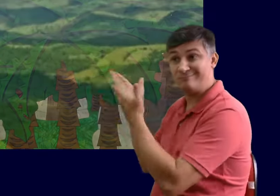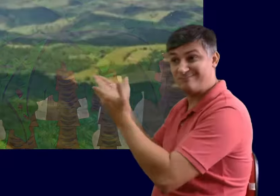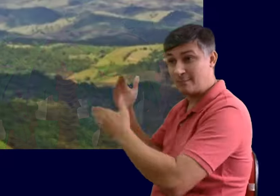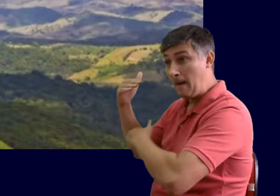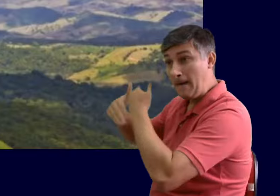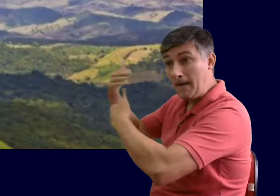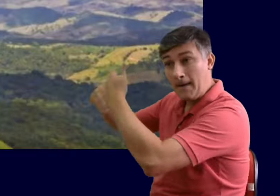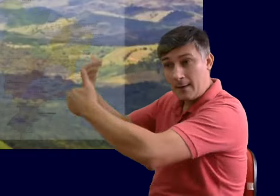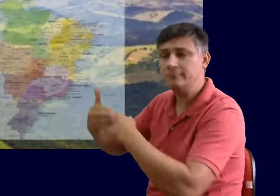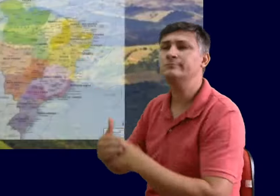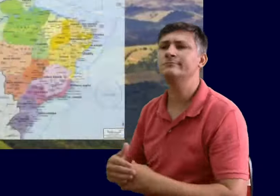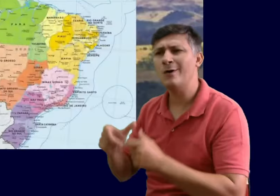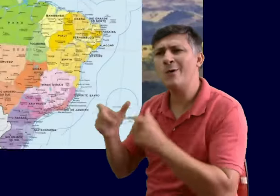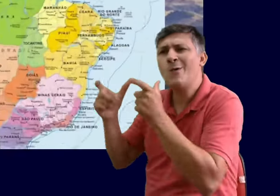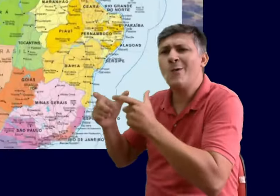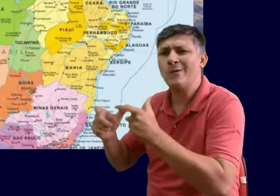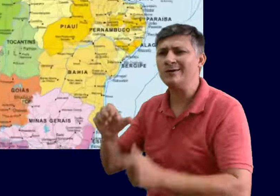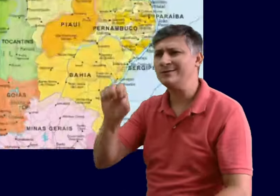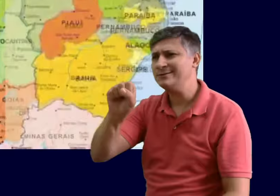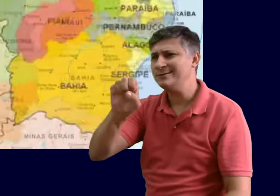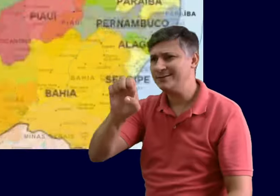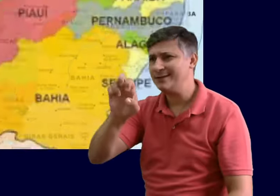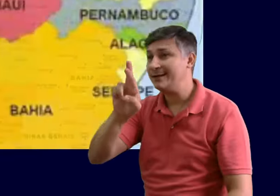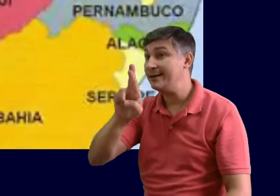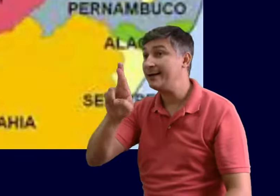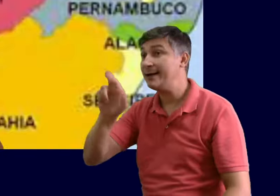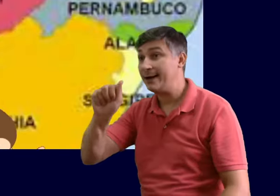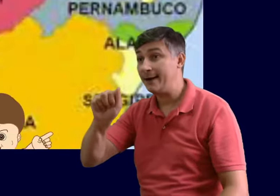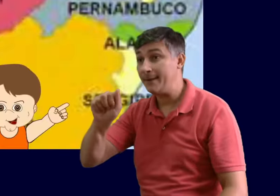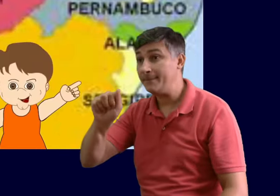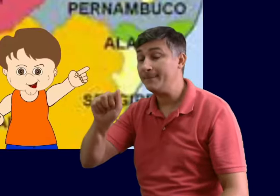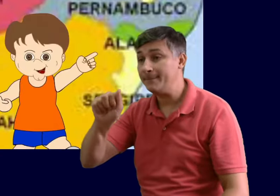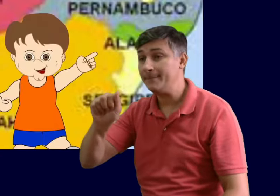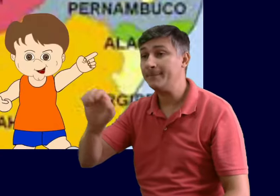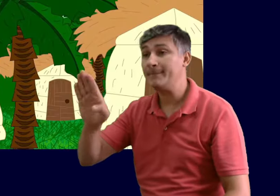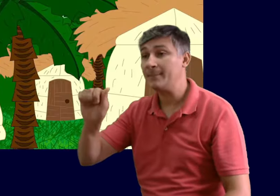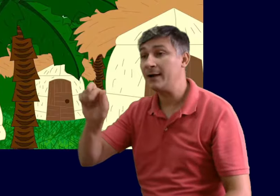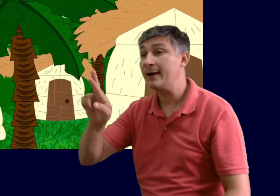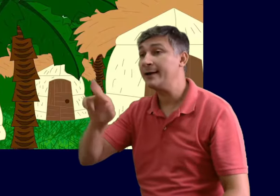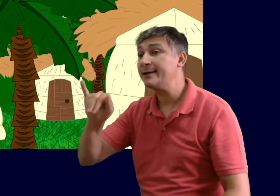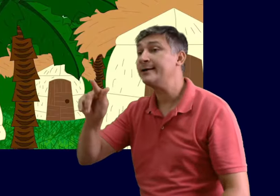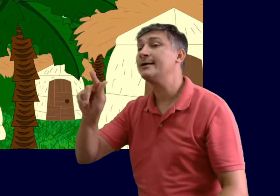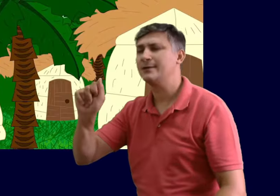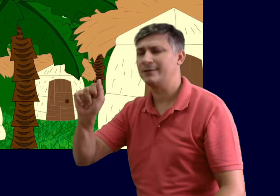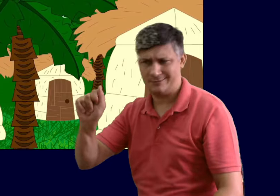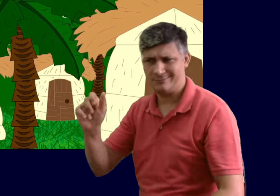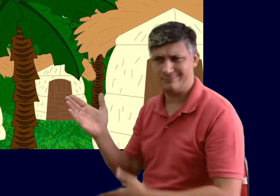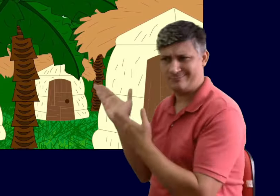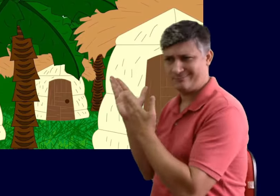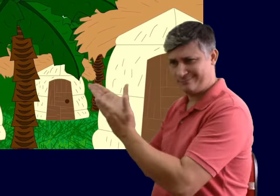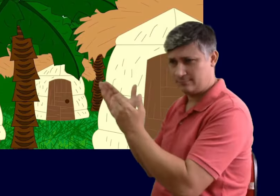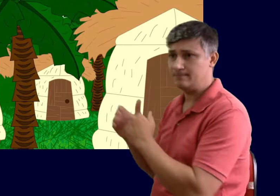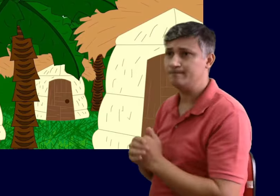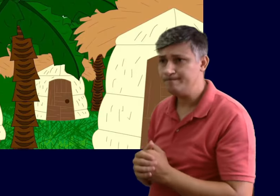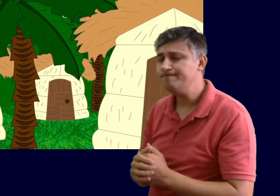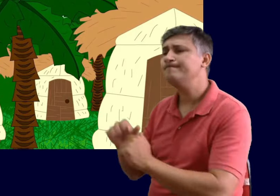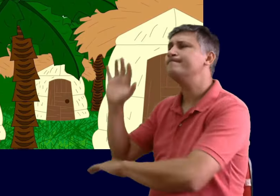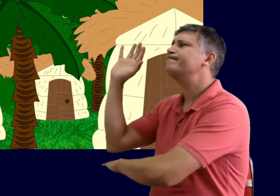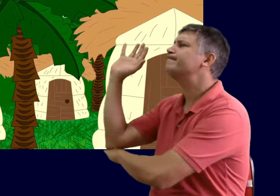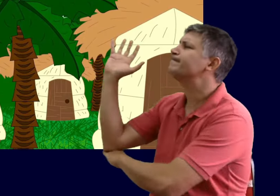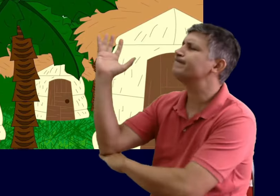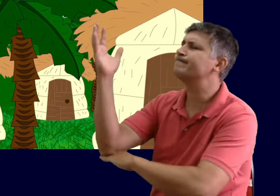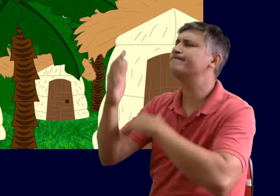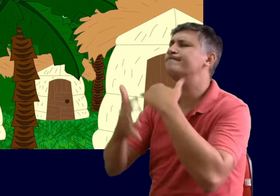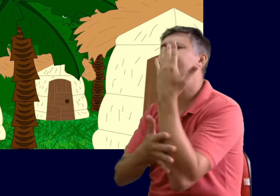desenvolveu, a Serra da Barriga, localizada no estado de Alagoas. Inicialmente, Palmares se formou